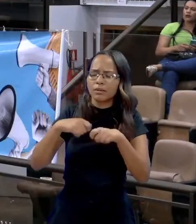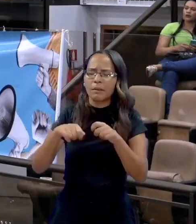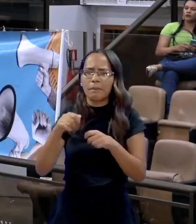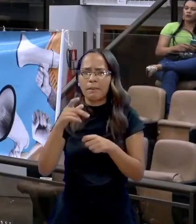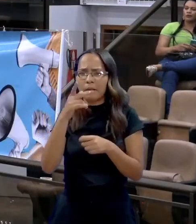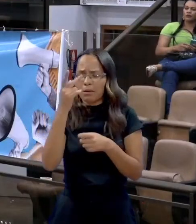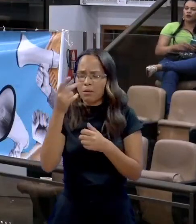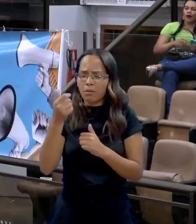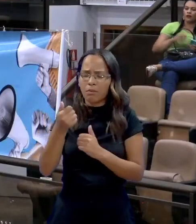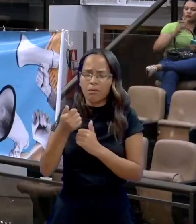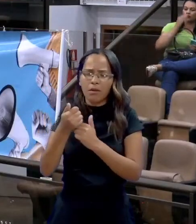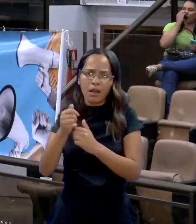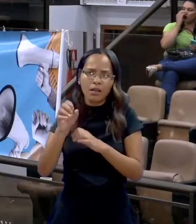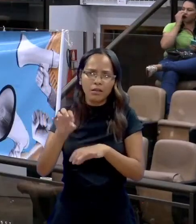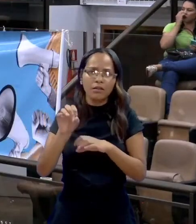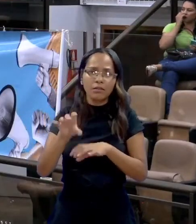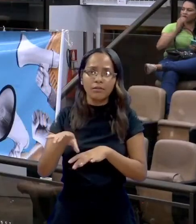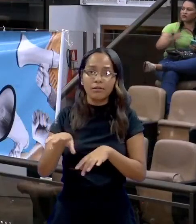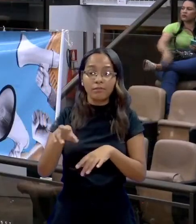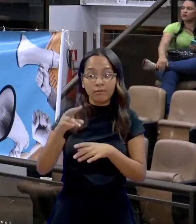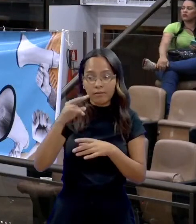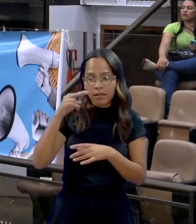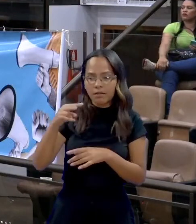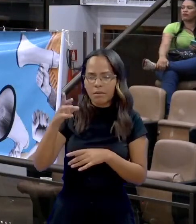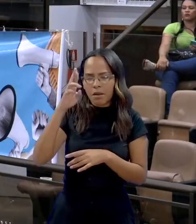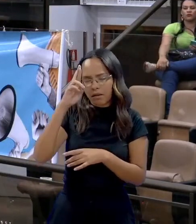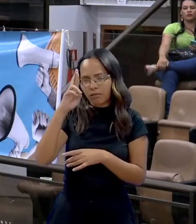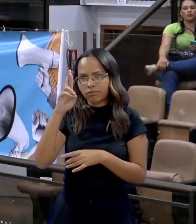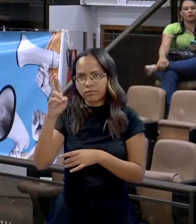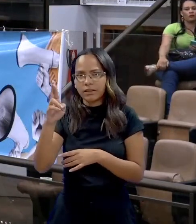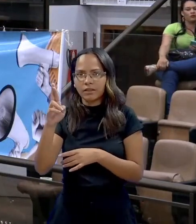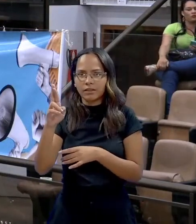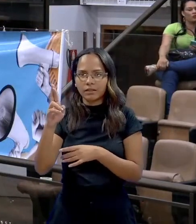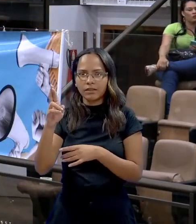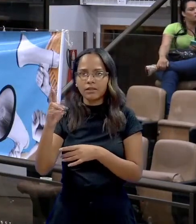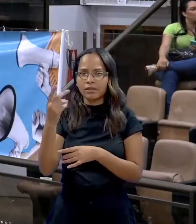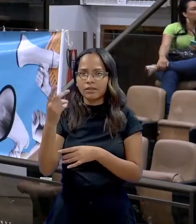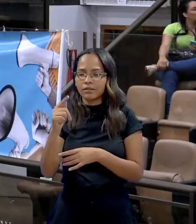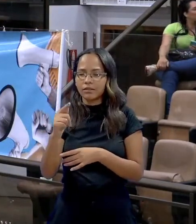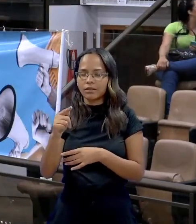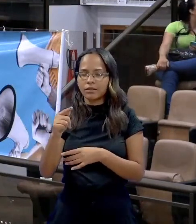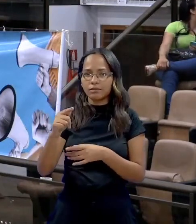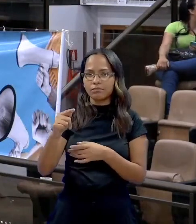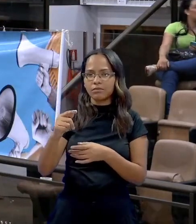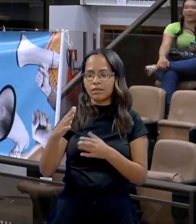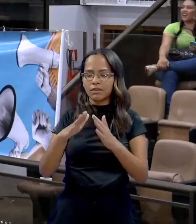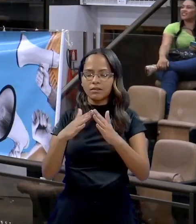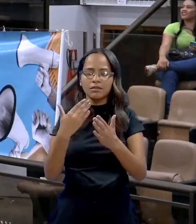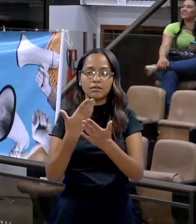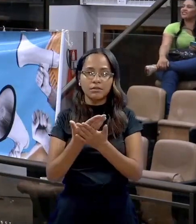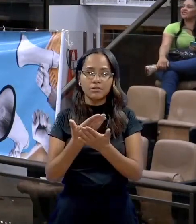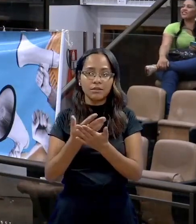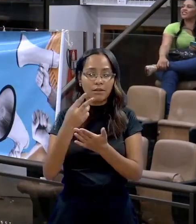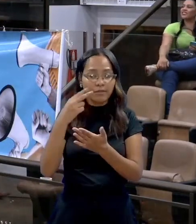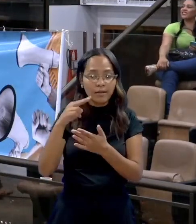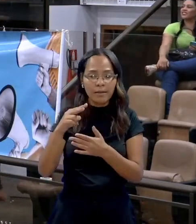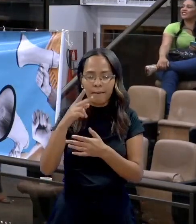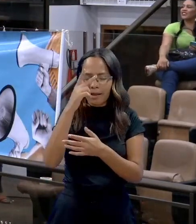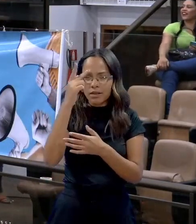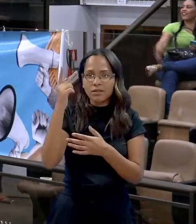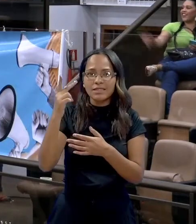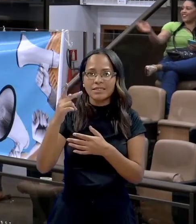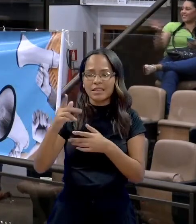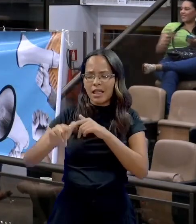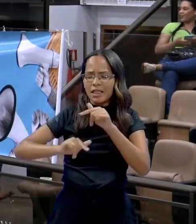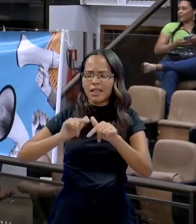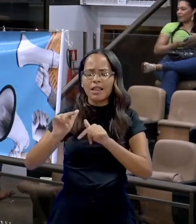educacional, pude ver coordenadoras regionais aqui presentes, diretoras de escolas, pessoas que trabalham diuturnamente para